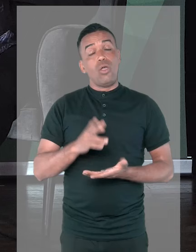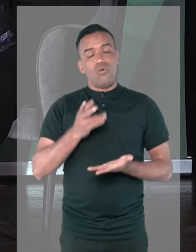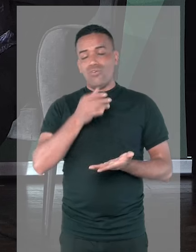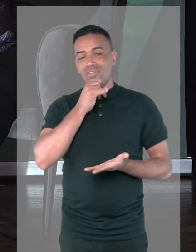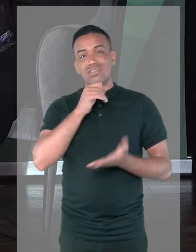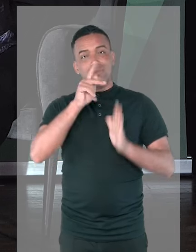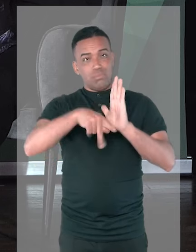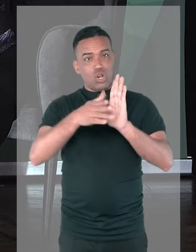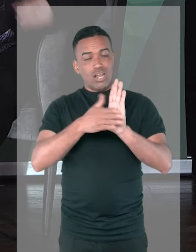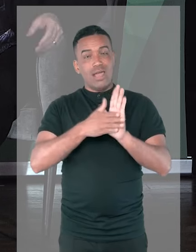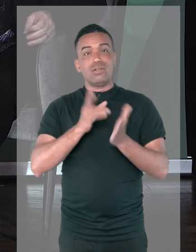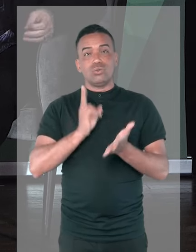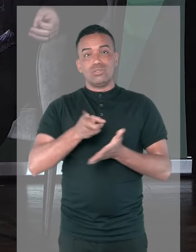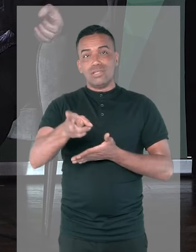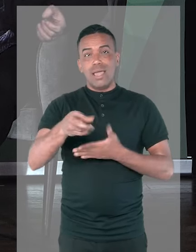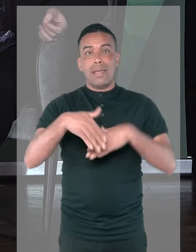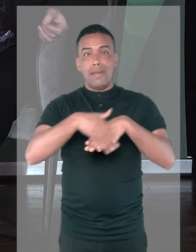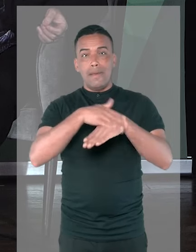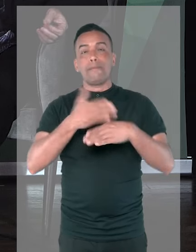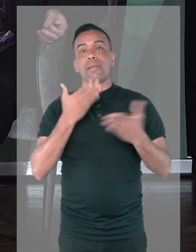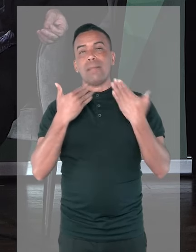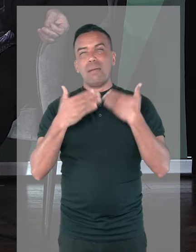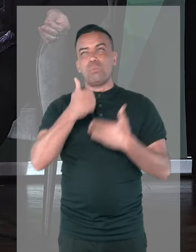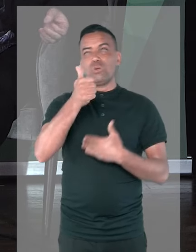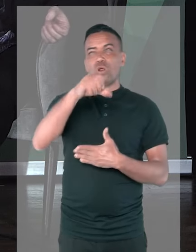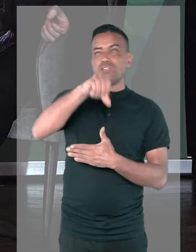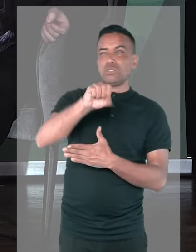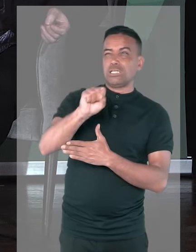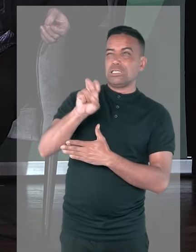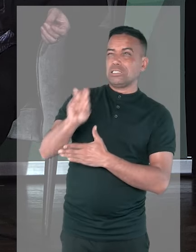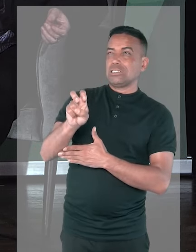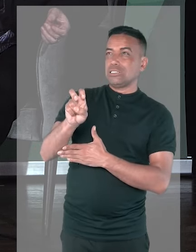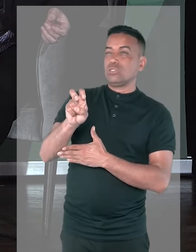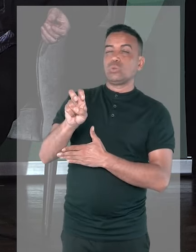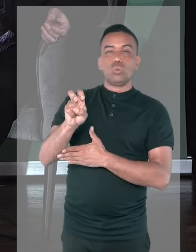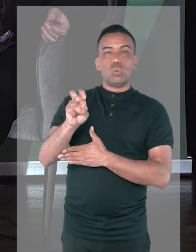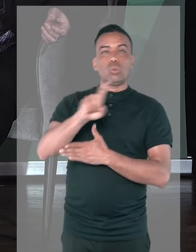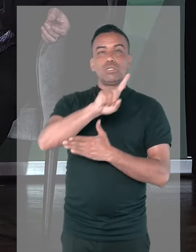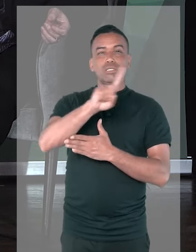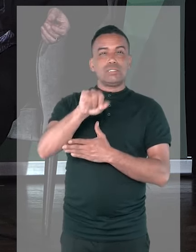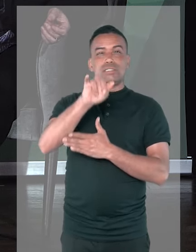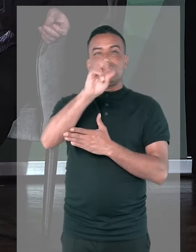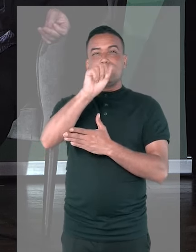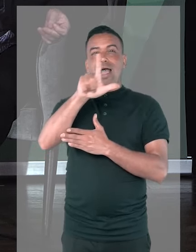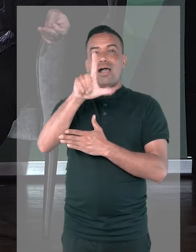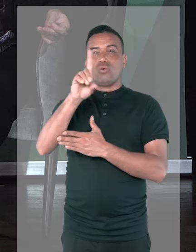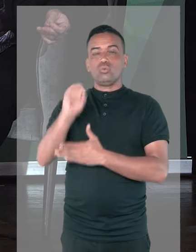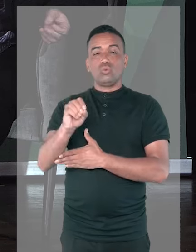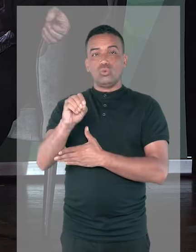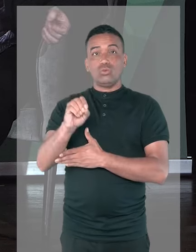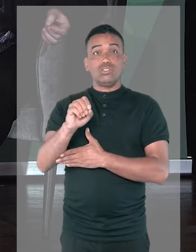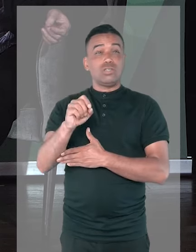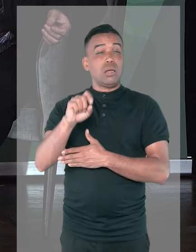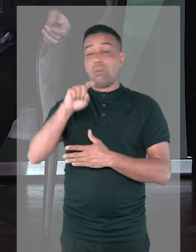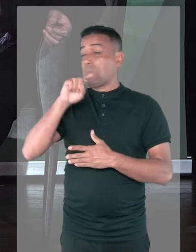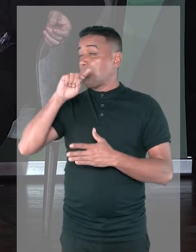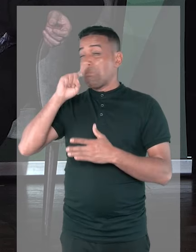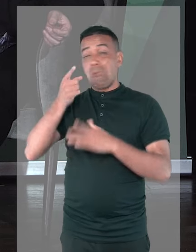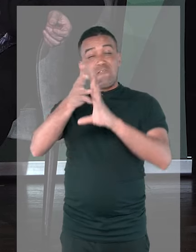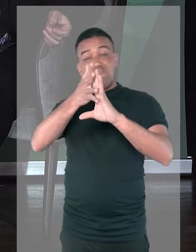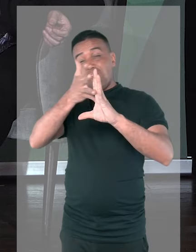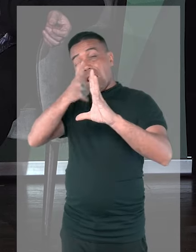com o Ziraldo em 1985, que tinham 1.500 pessoas na fila de autógrafo. Entendeu?